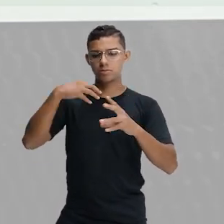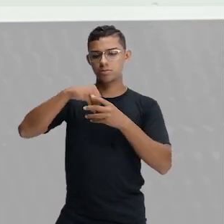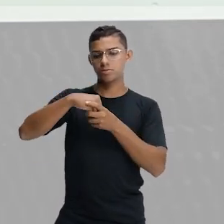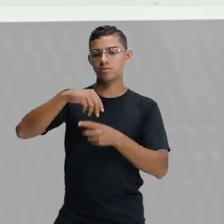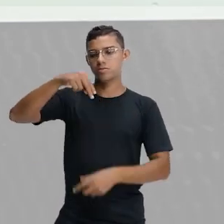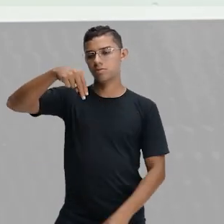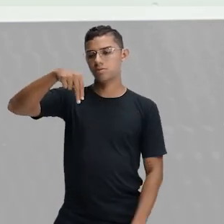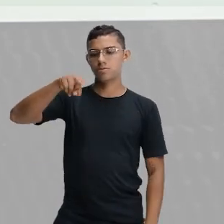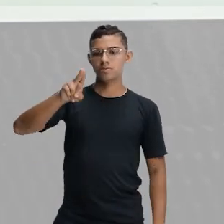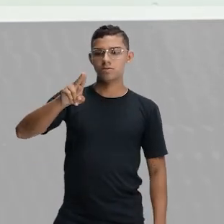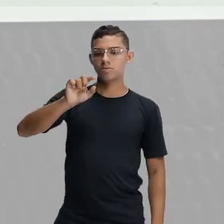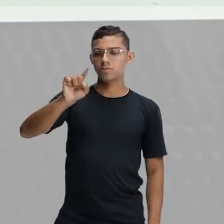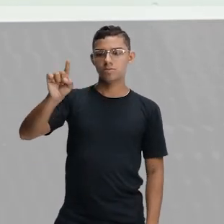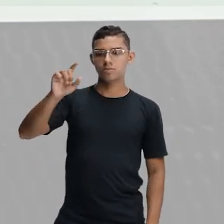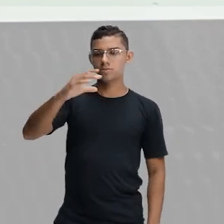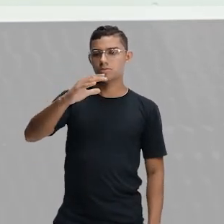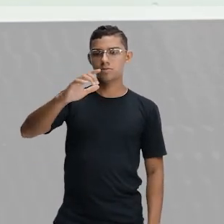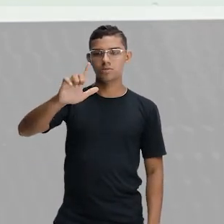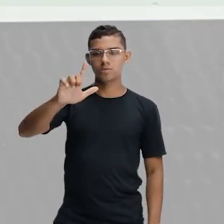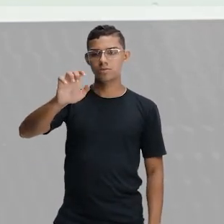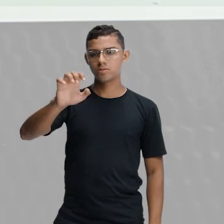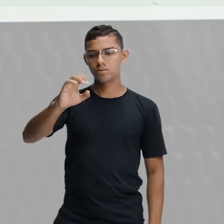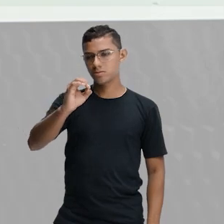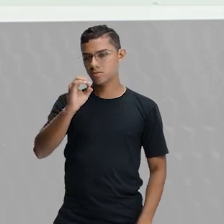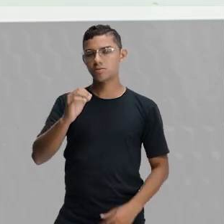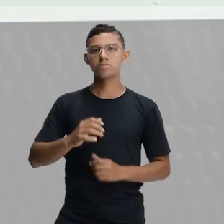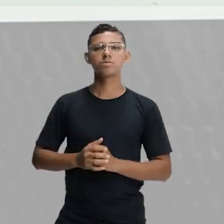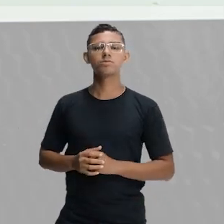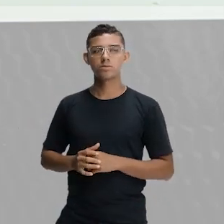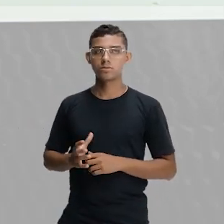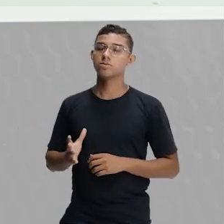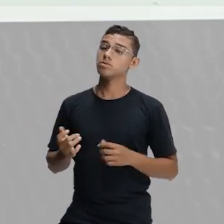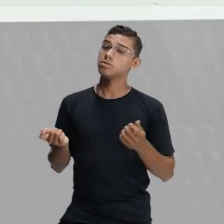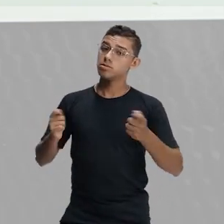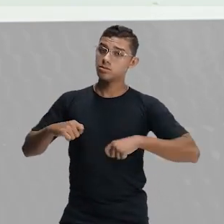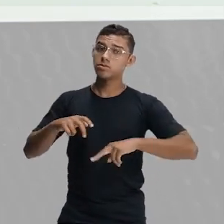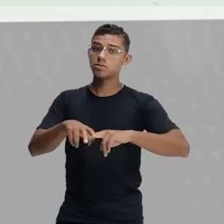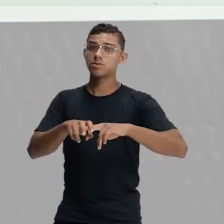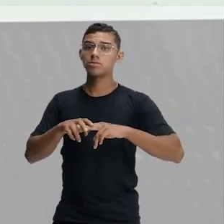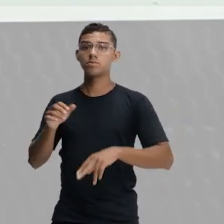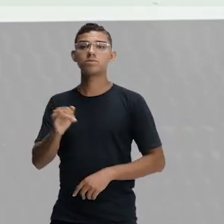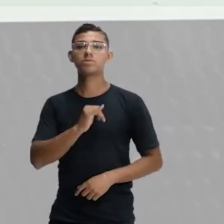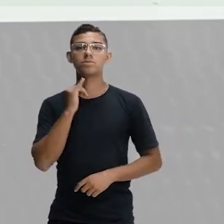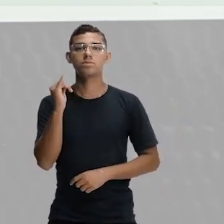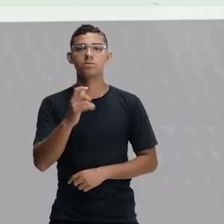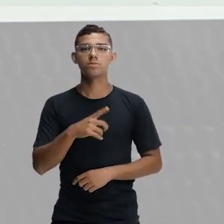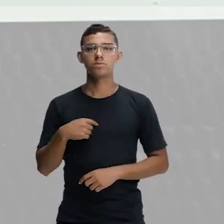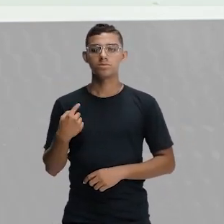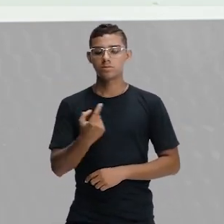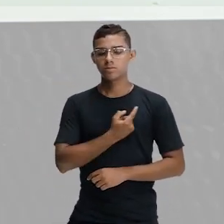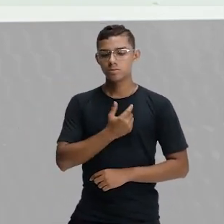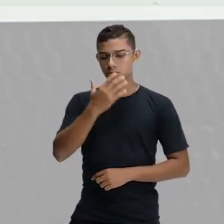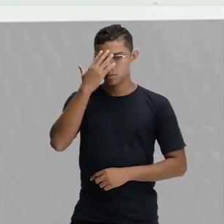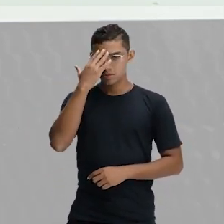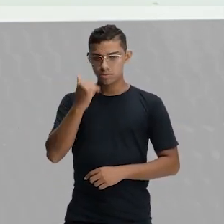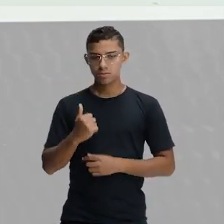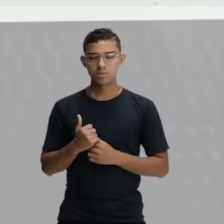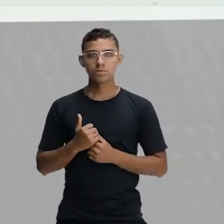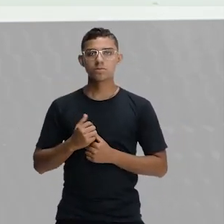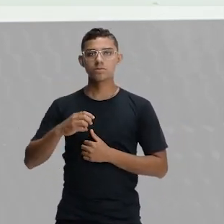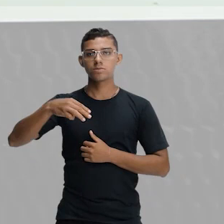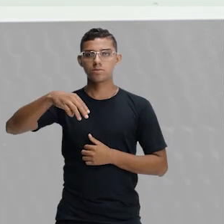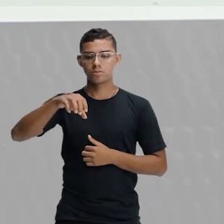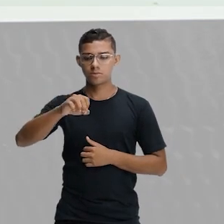núcleo, certo? Então é muito difícil arrancar elas de lá. É por isso que a importância de a gente saber lá os modelos atômicos.